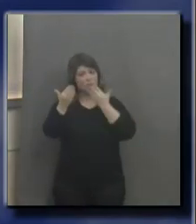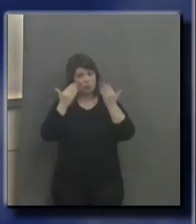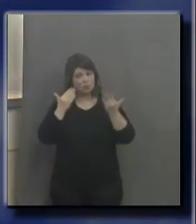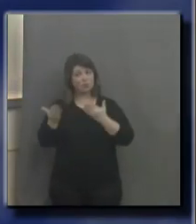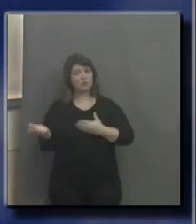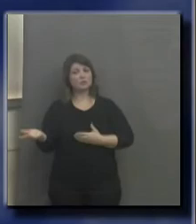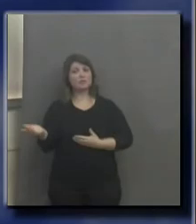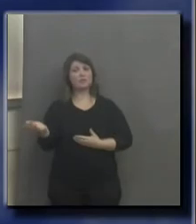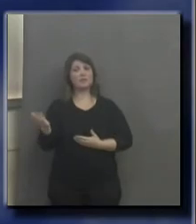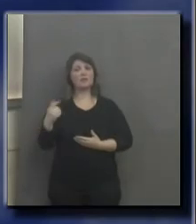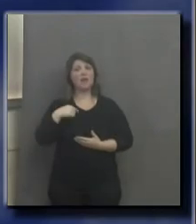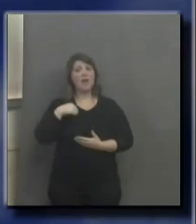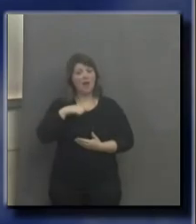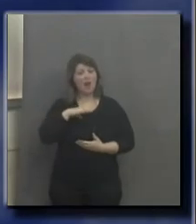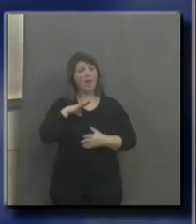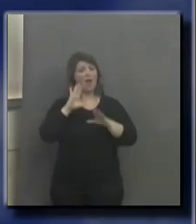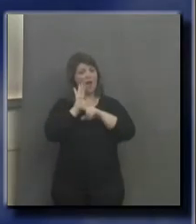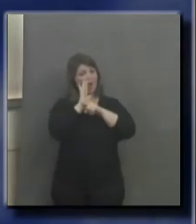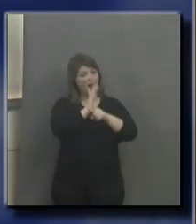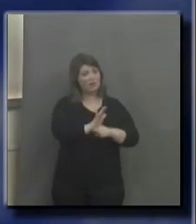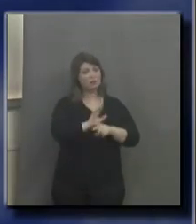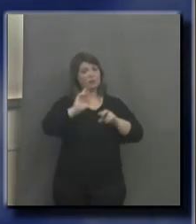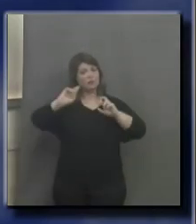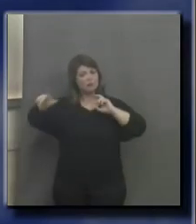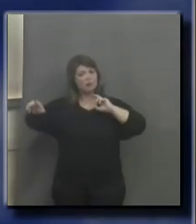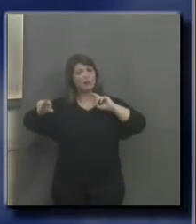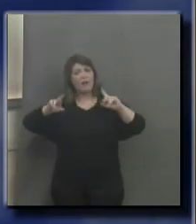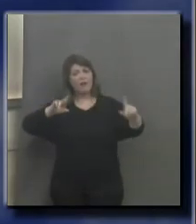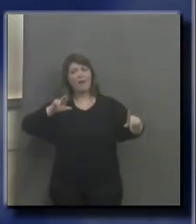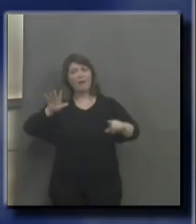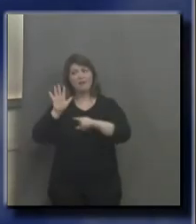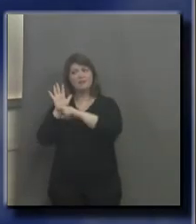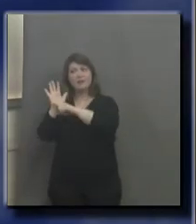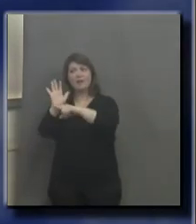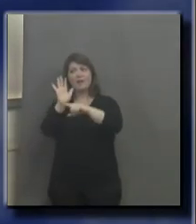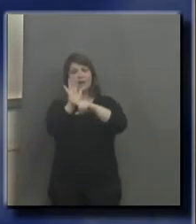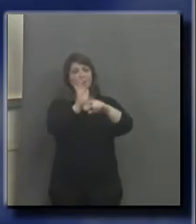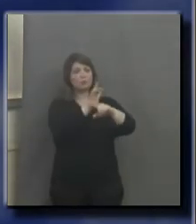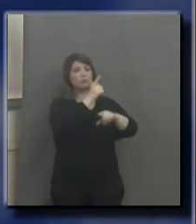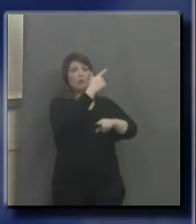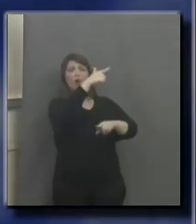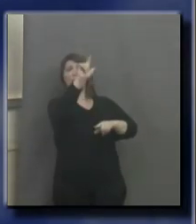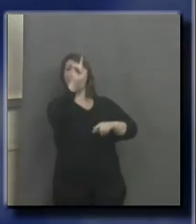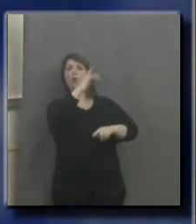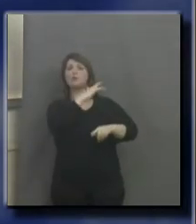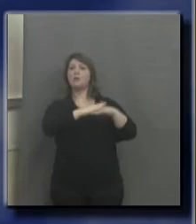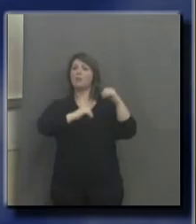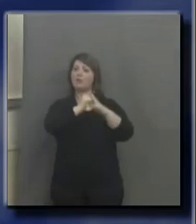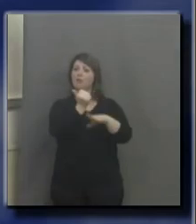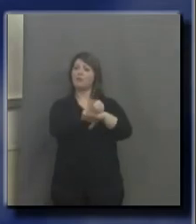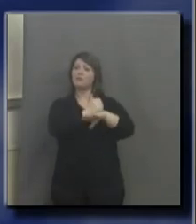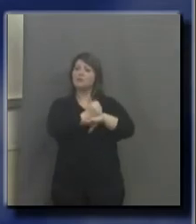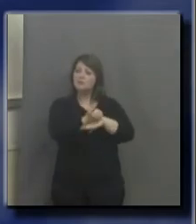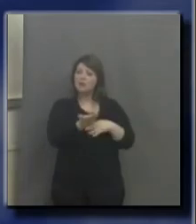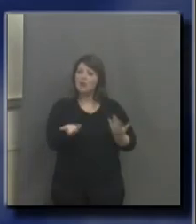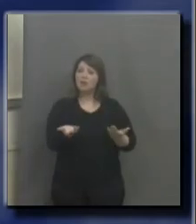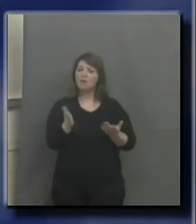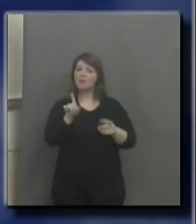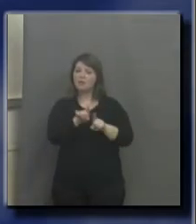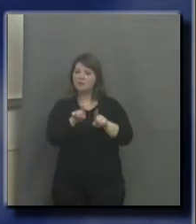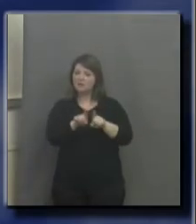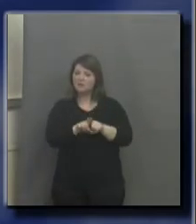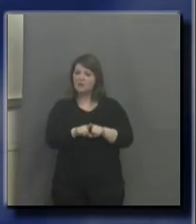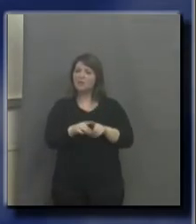uma contribuição diversa e original às outras profissões da saúde, né, e tem se enriquecido também